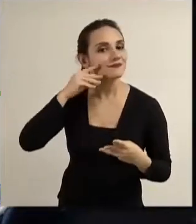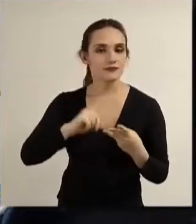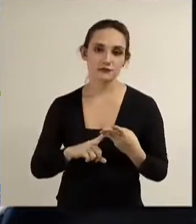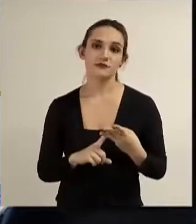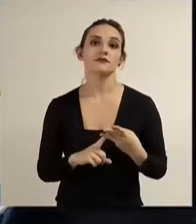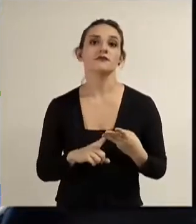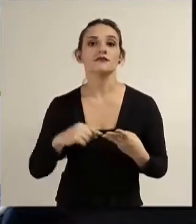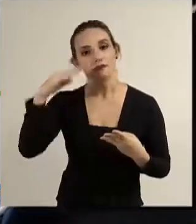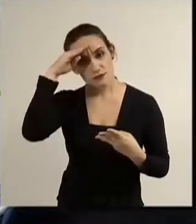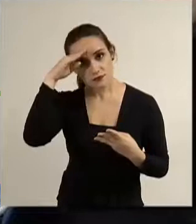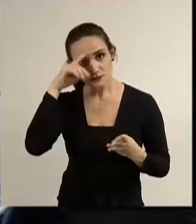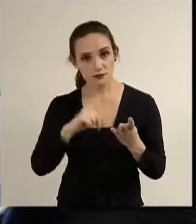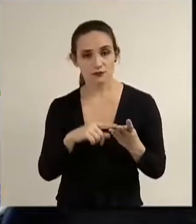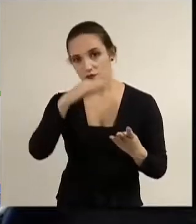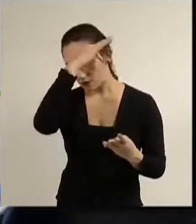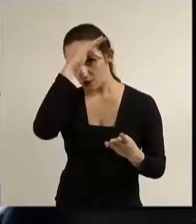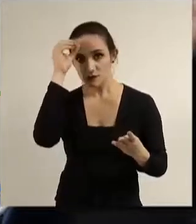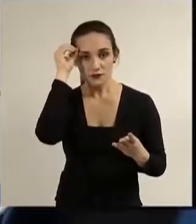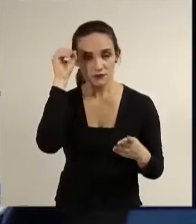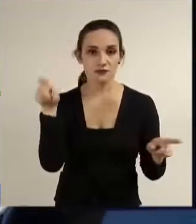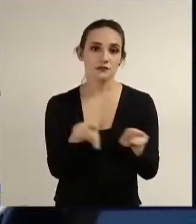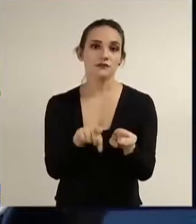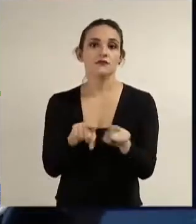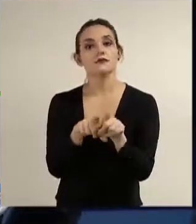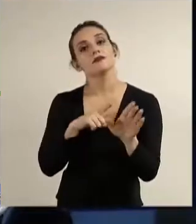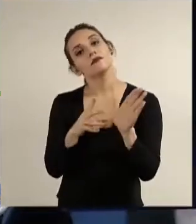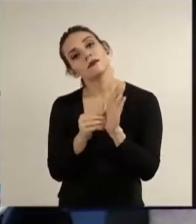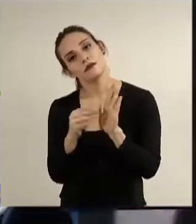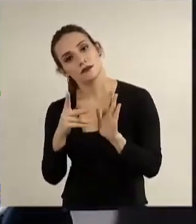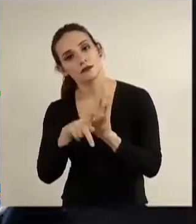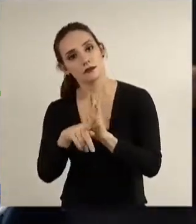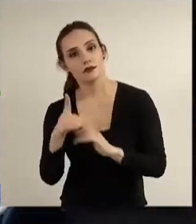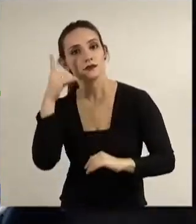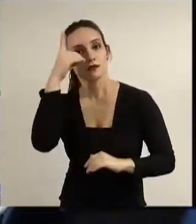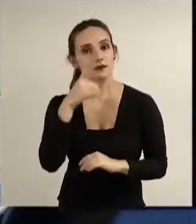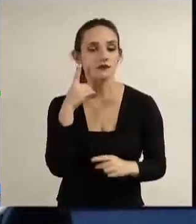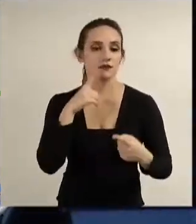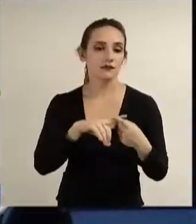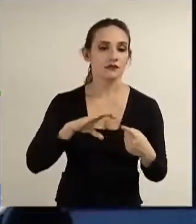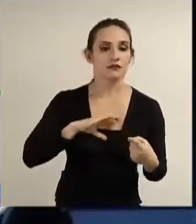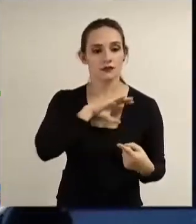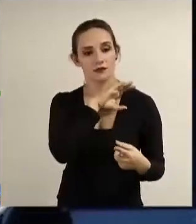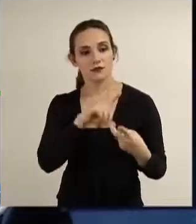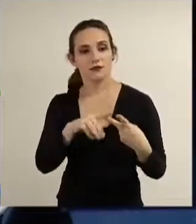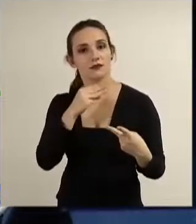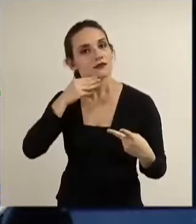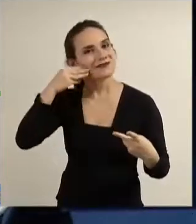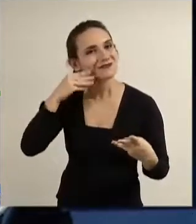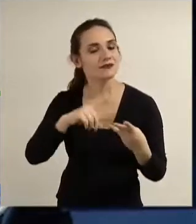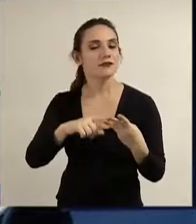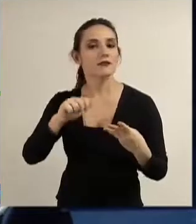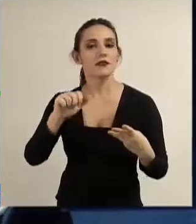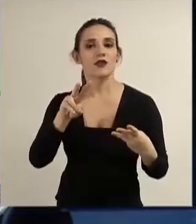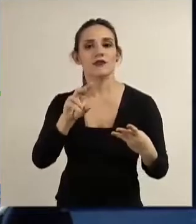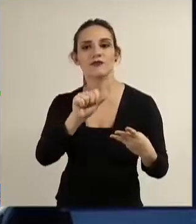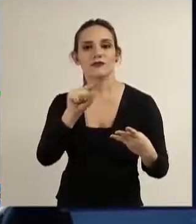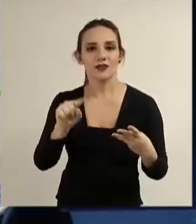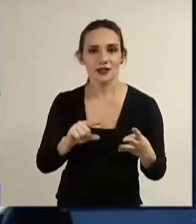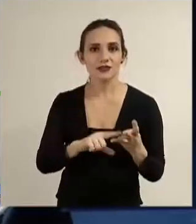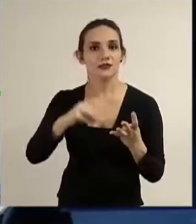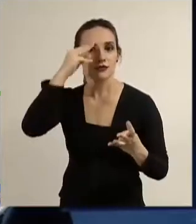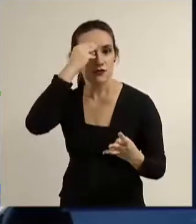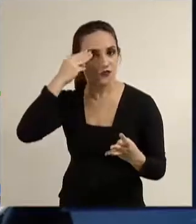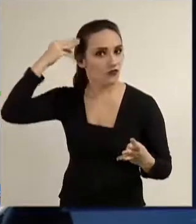Cabo Almi e Felipe Orro. Indicações de autoria dos deputados Capitão Contar, Marçal Filho, Antônio Vaz,